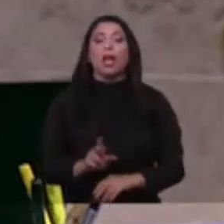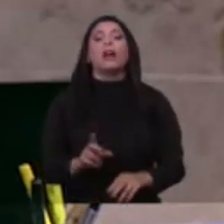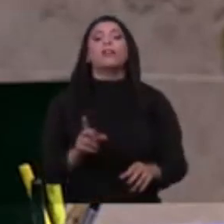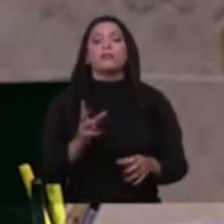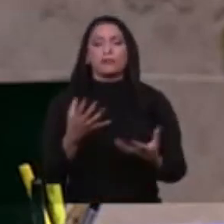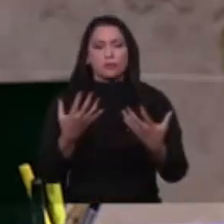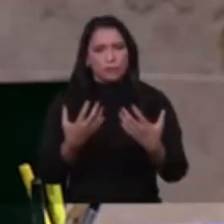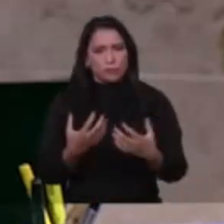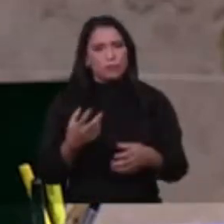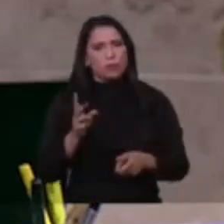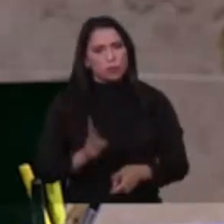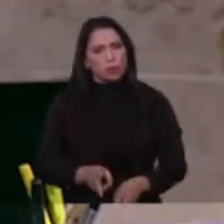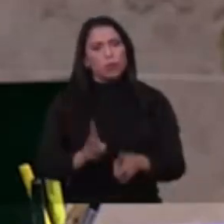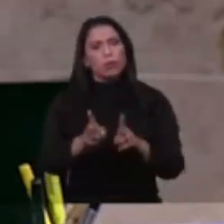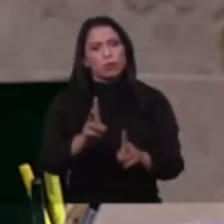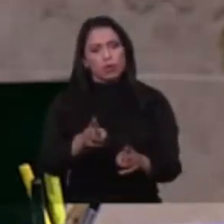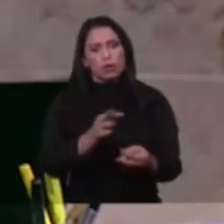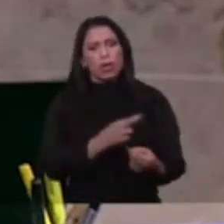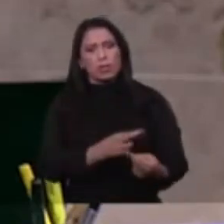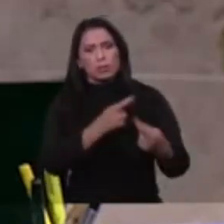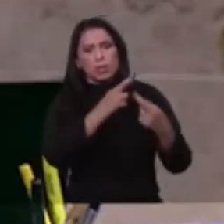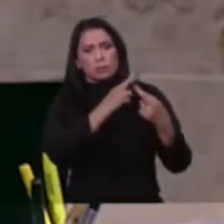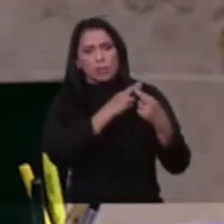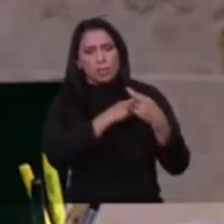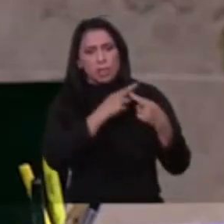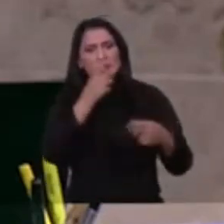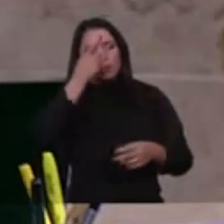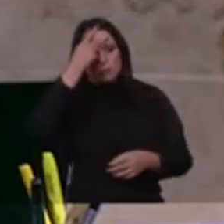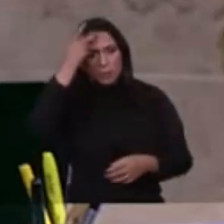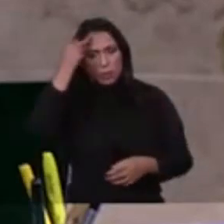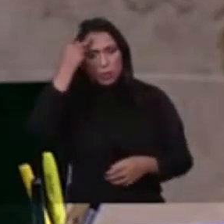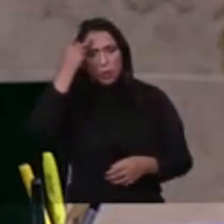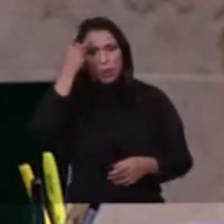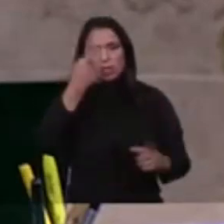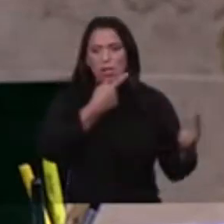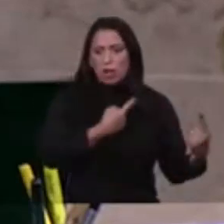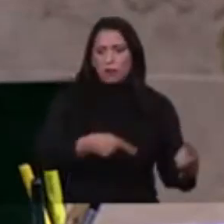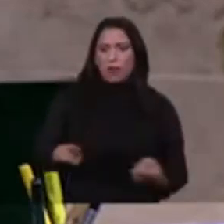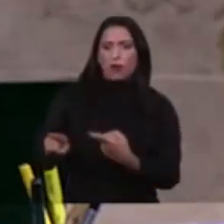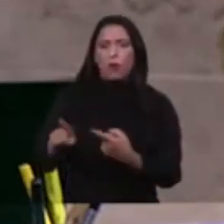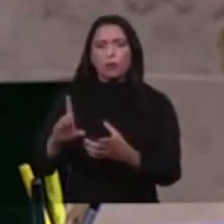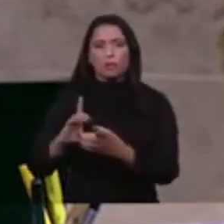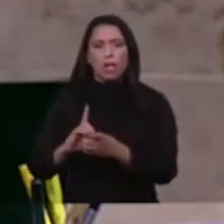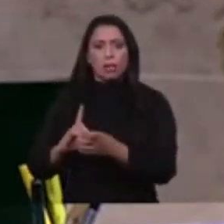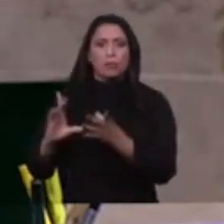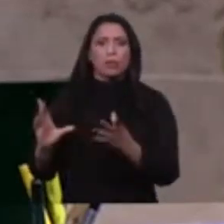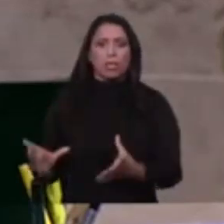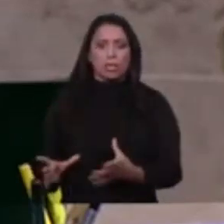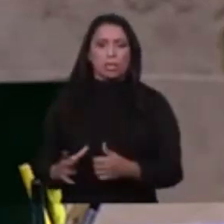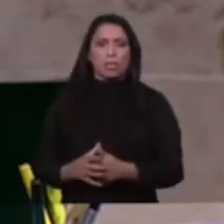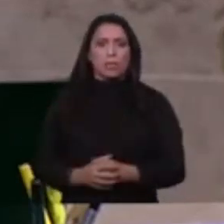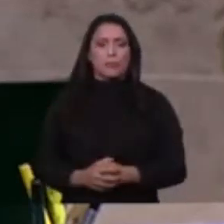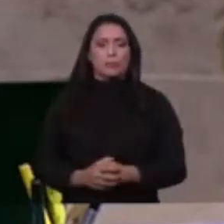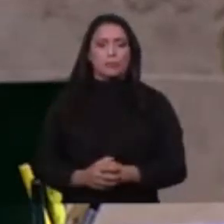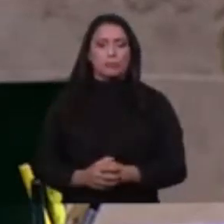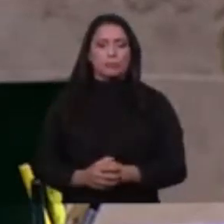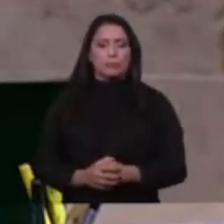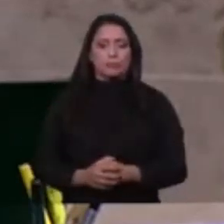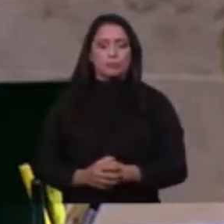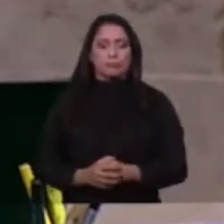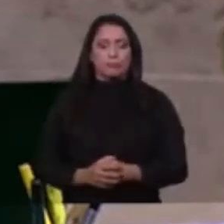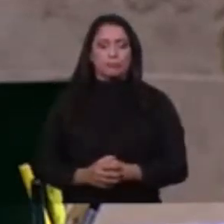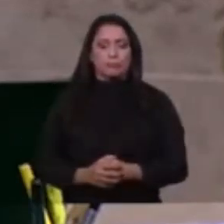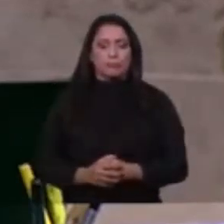aqueles que fomentaram esses atos atentatórios à democracia. Dita essas palavras, senhora